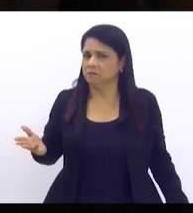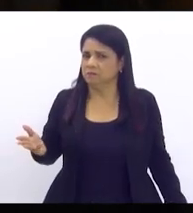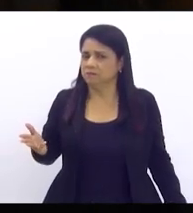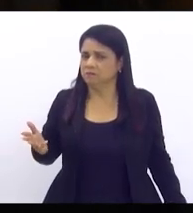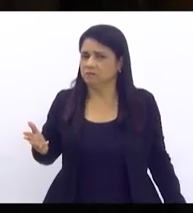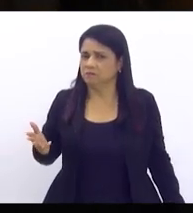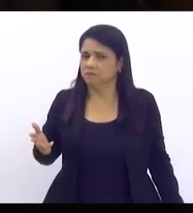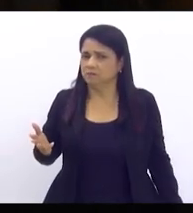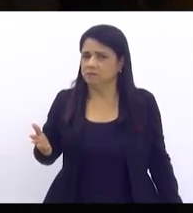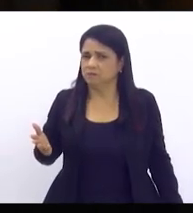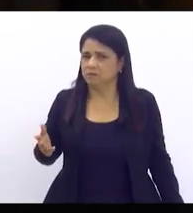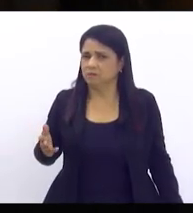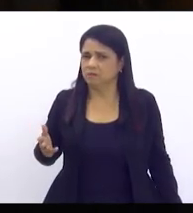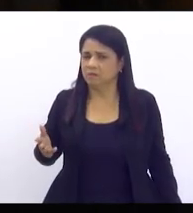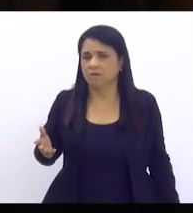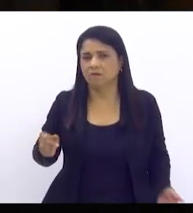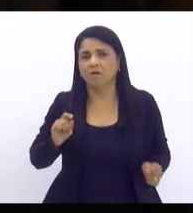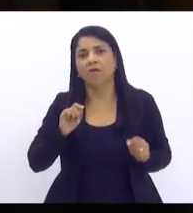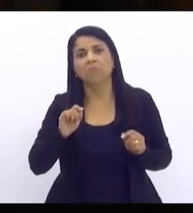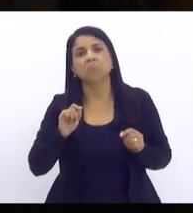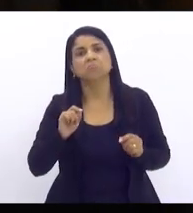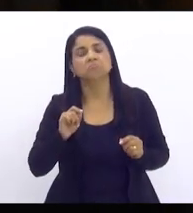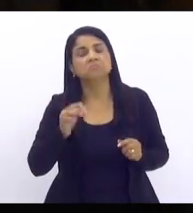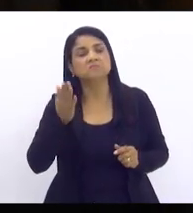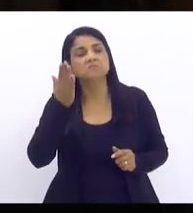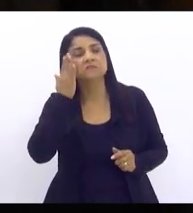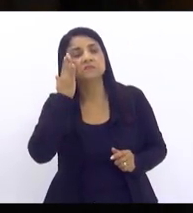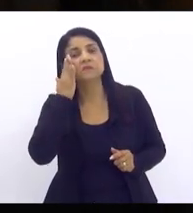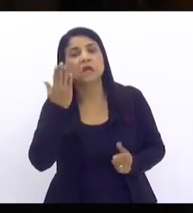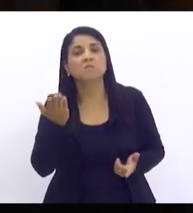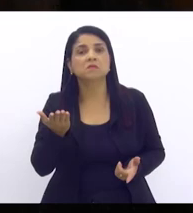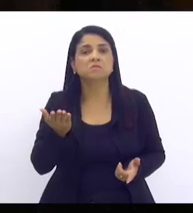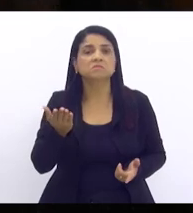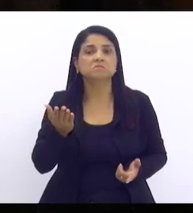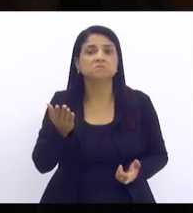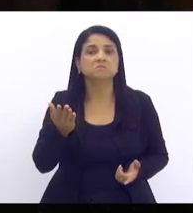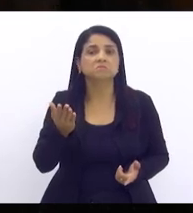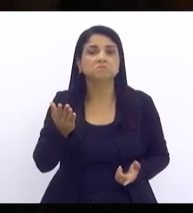Talvez, quem sabe, isso tenha passado